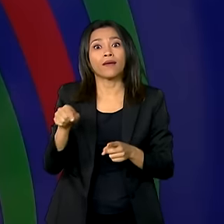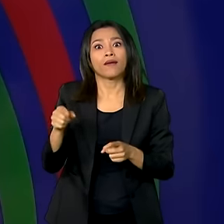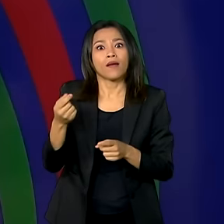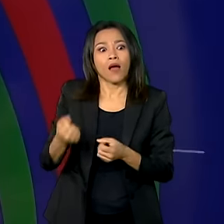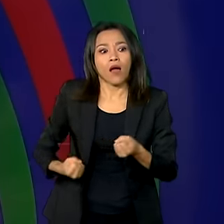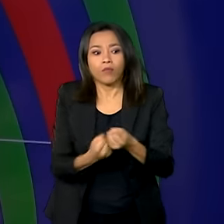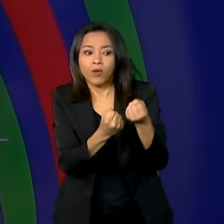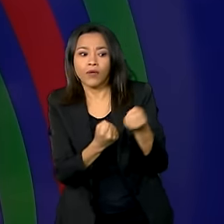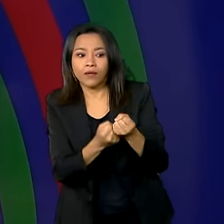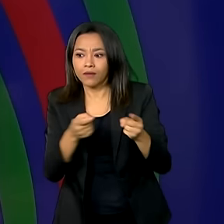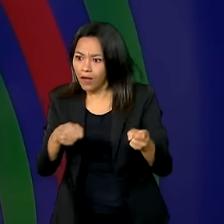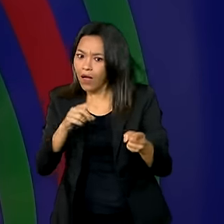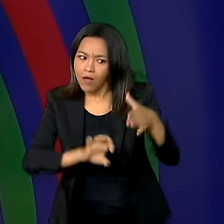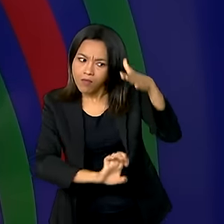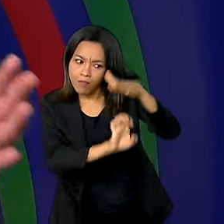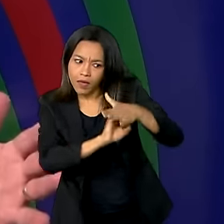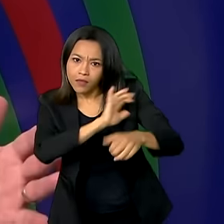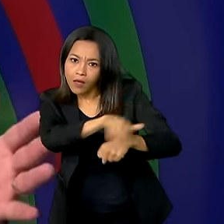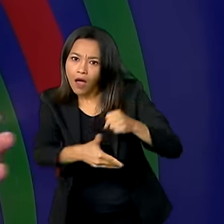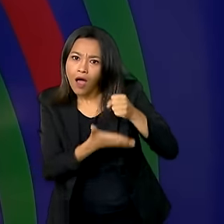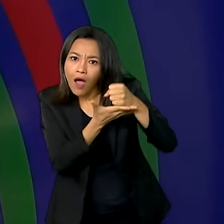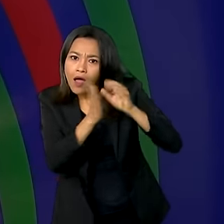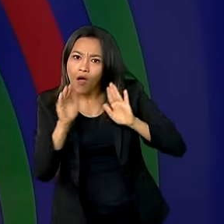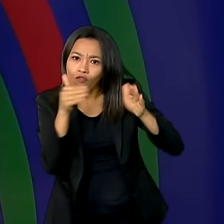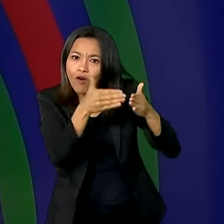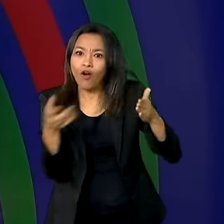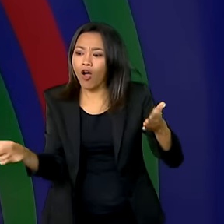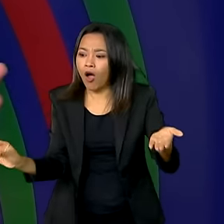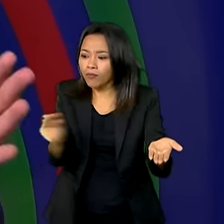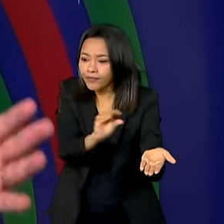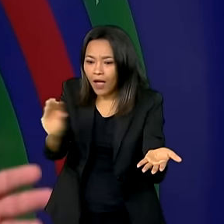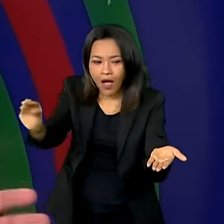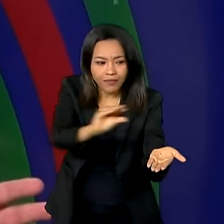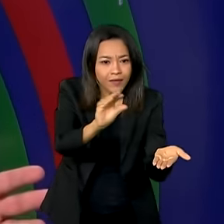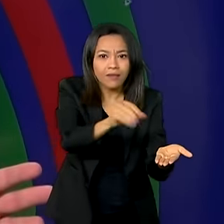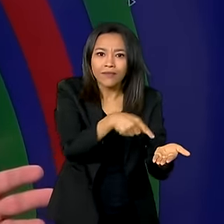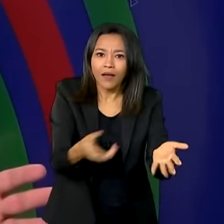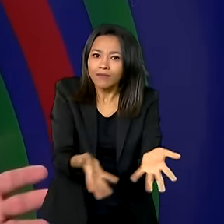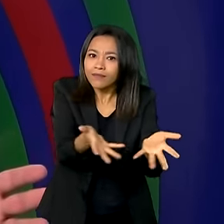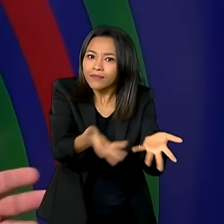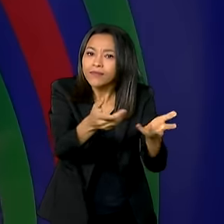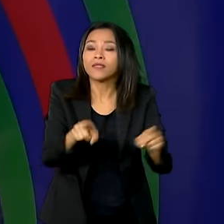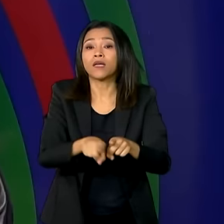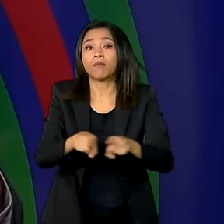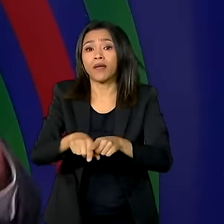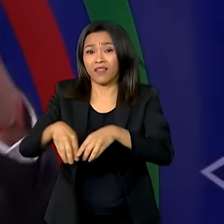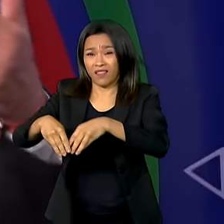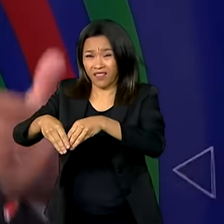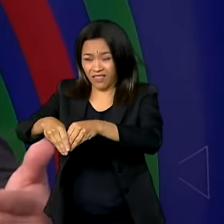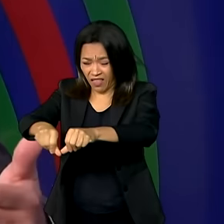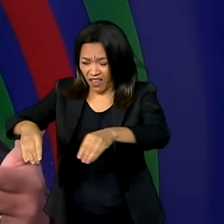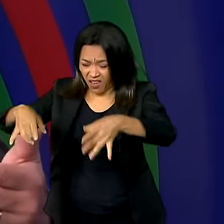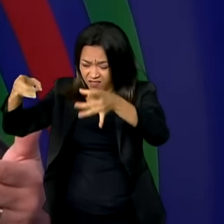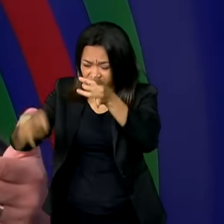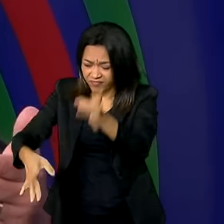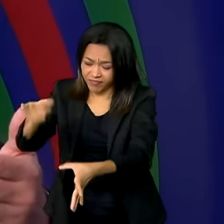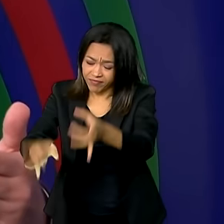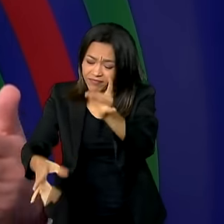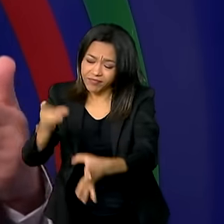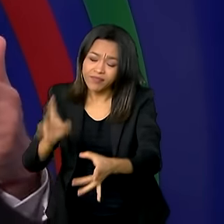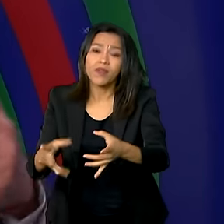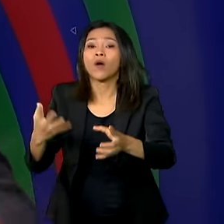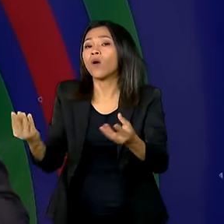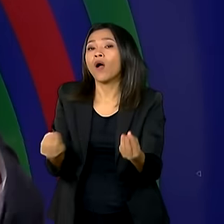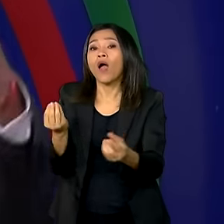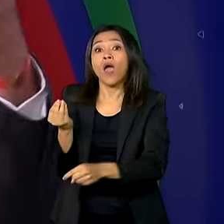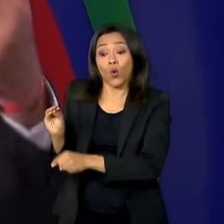atividades que rumam para a sustentabilidade. Dentro disso, entra também os programas de recuperação de terras degradadas, reflorestar áreas que foram degradadas no